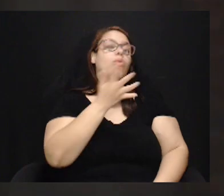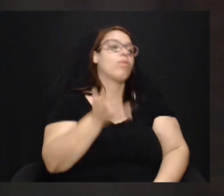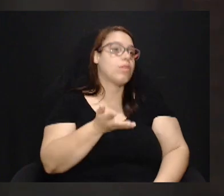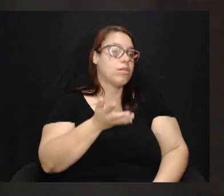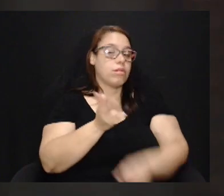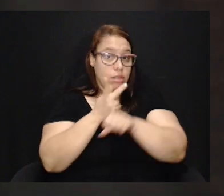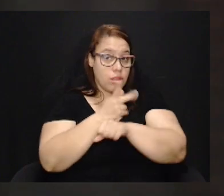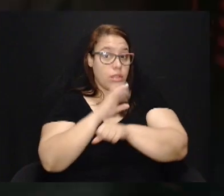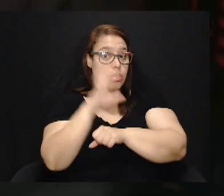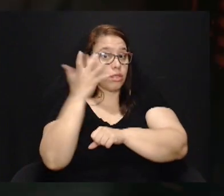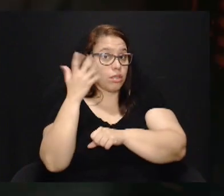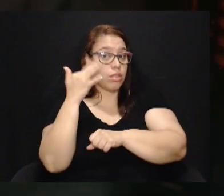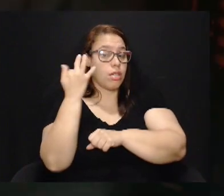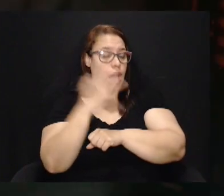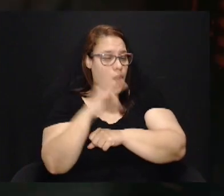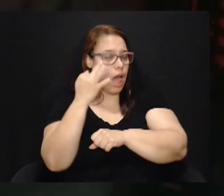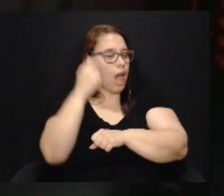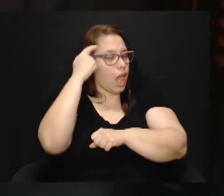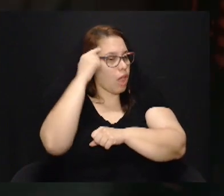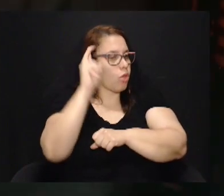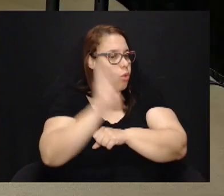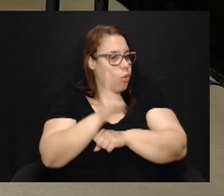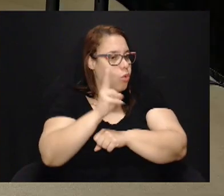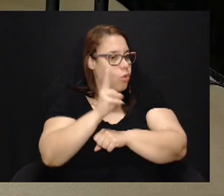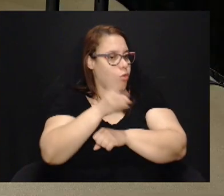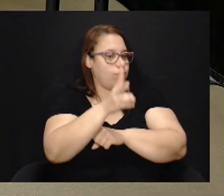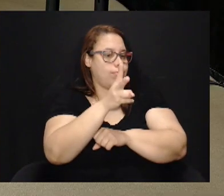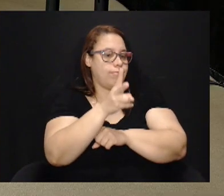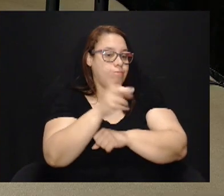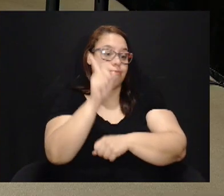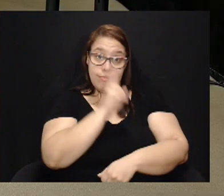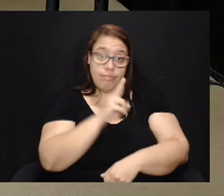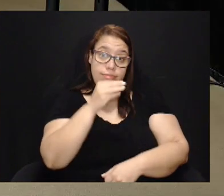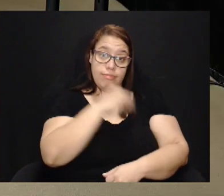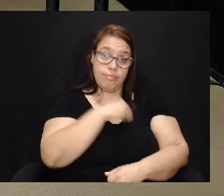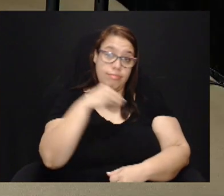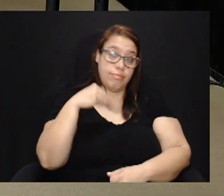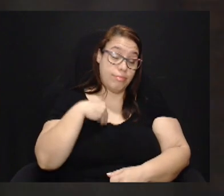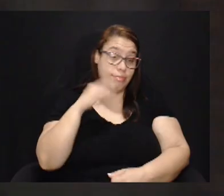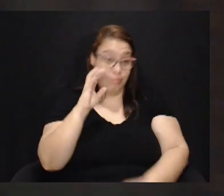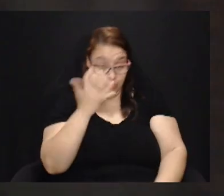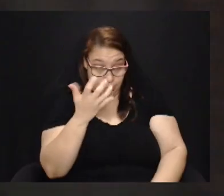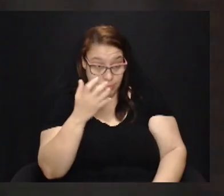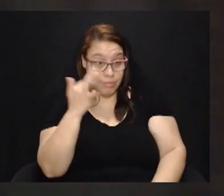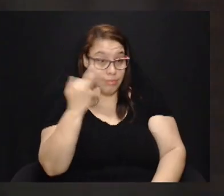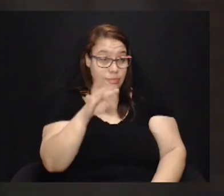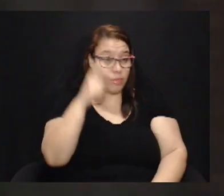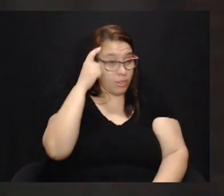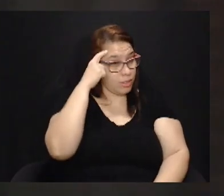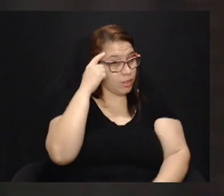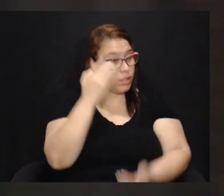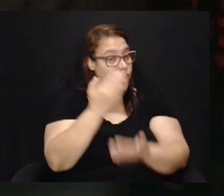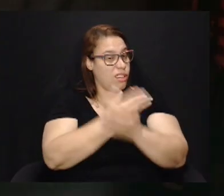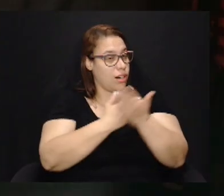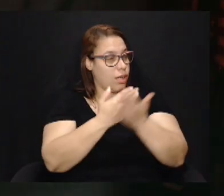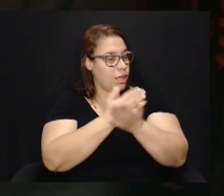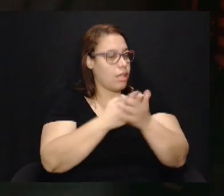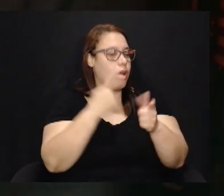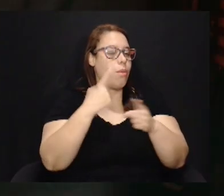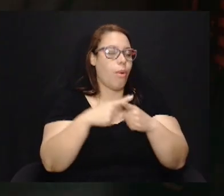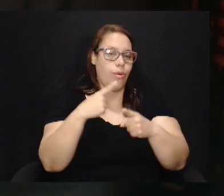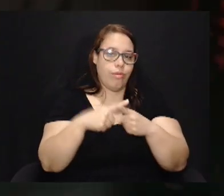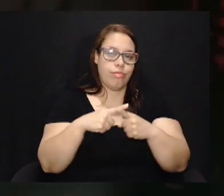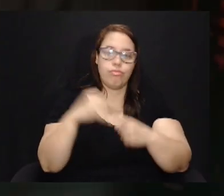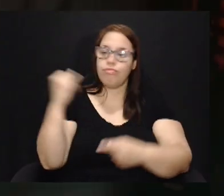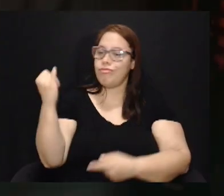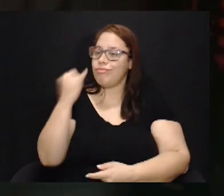dor de cabeça? Exatamente. Né? Não, você vai fazer exames, você vai buscar o que está causando essa dor de cabeça para você tratar a causa. É a importância, né? Quando